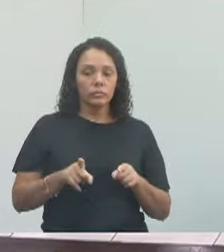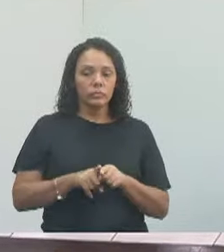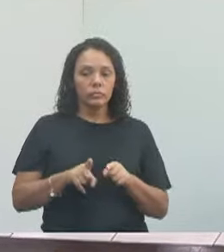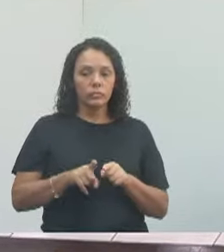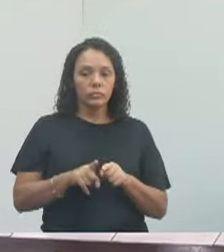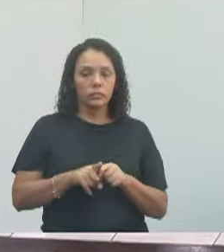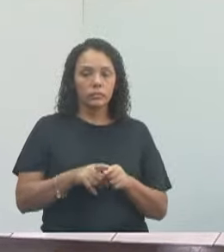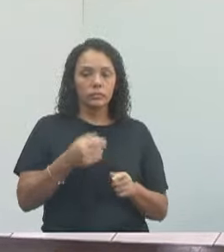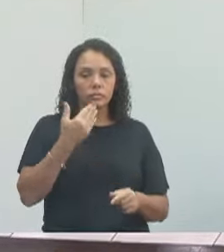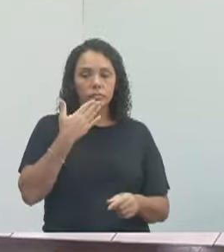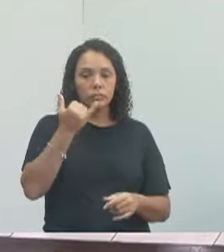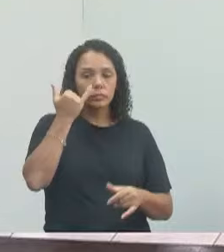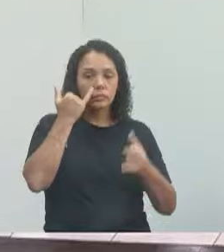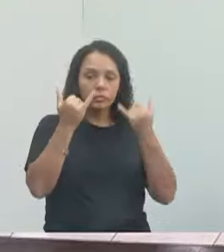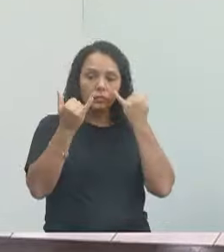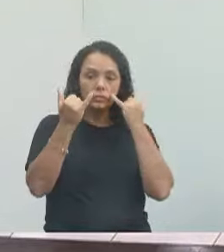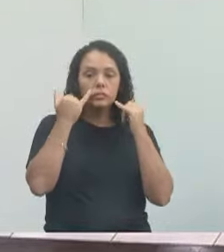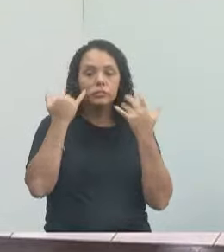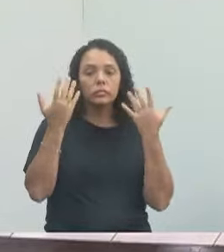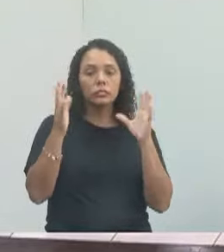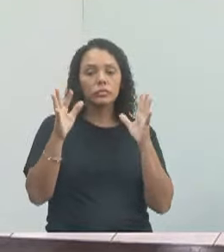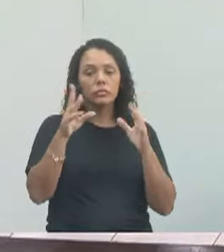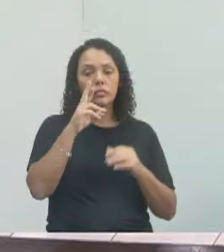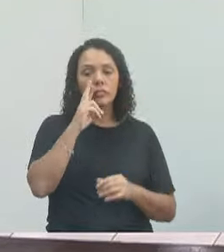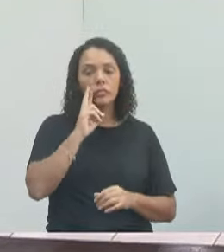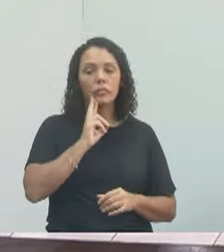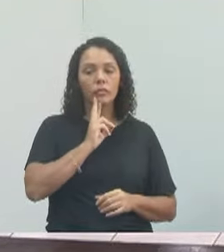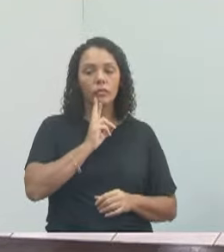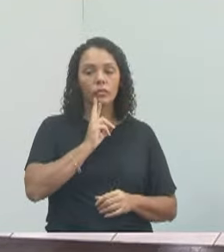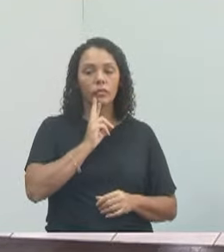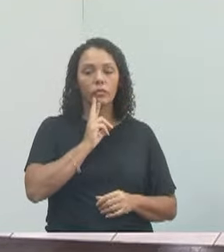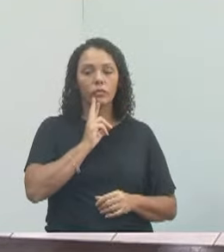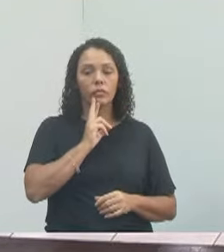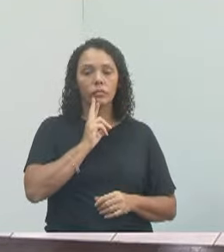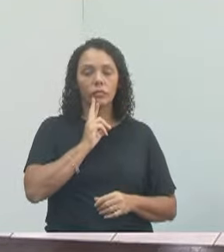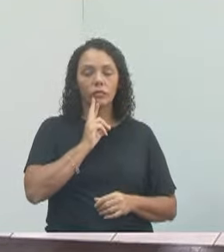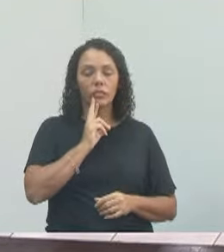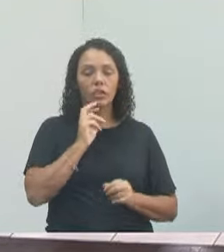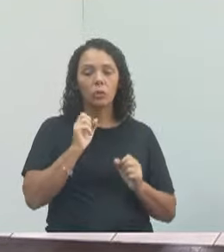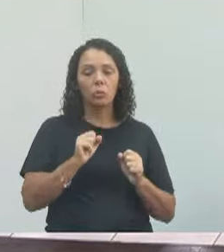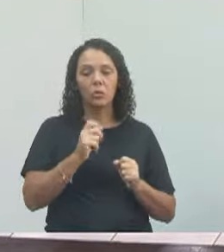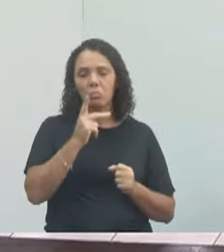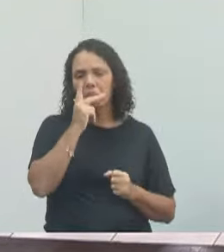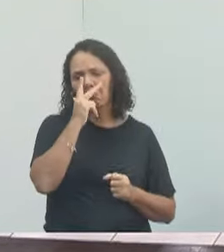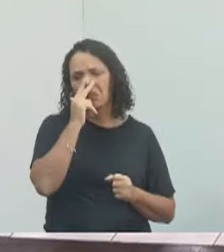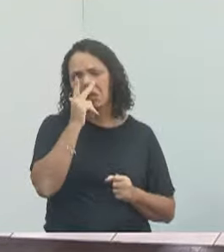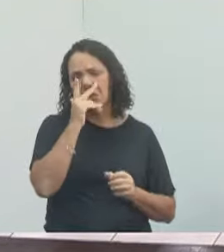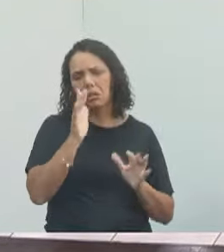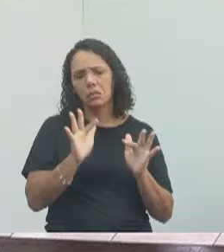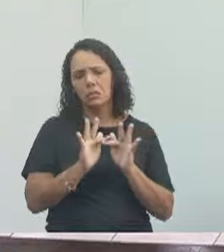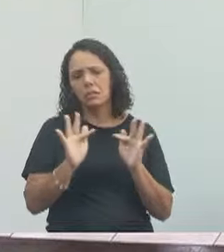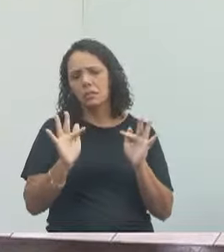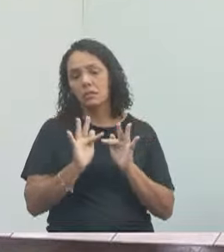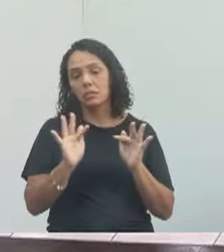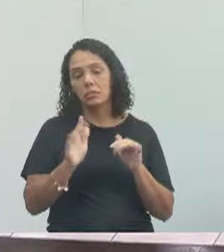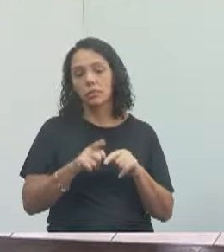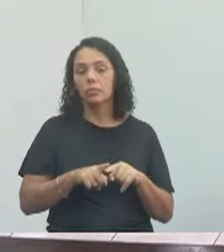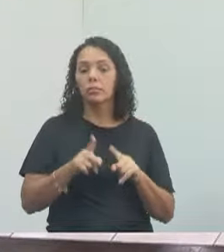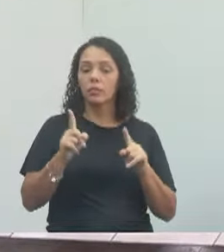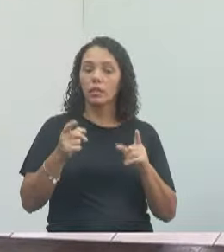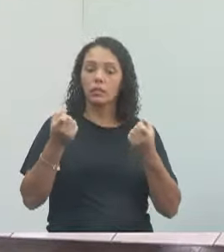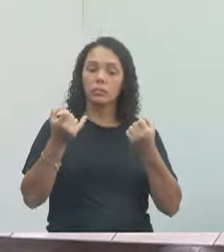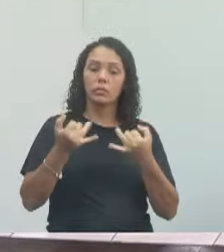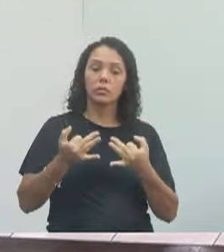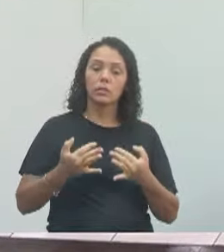esse pedido de informações dá dá os parabéns a ao Vereador Rogério timote Pode parecer algo simples mas a gente tá falando